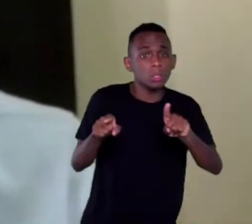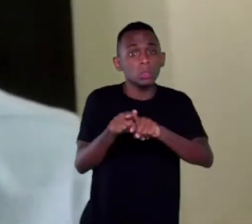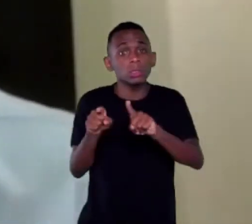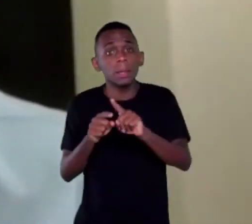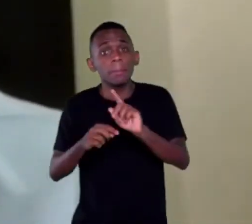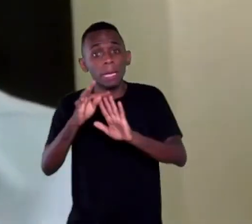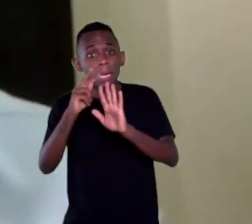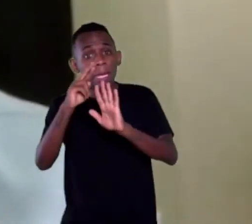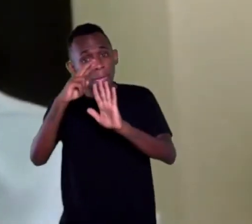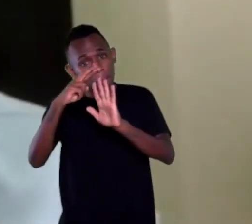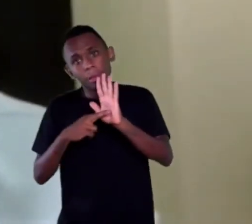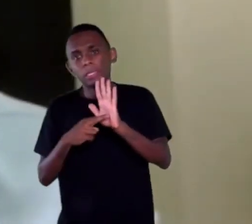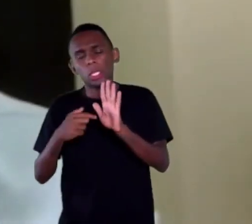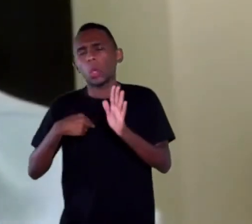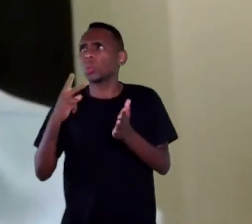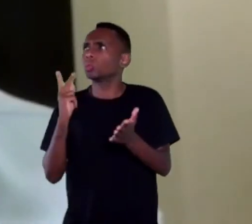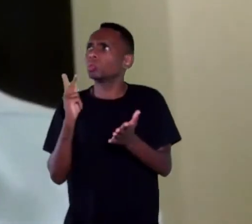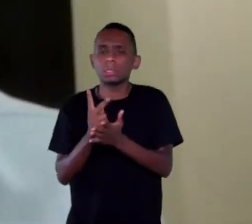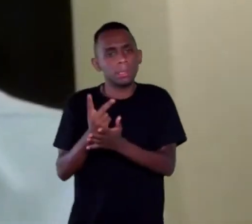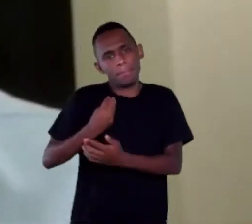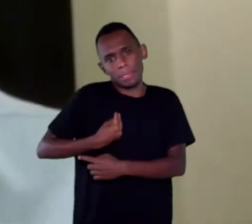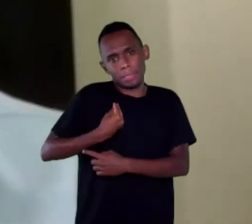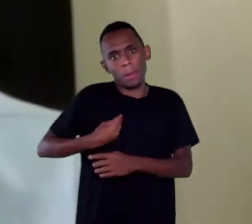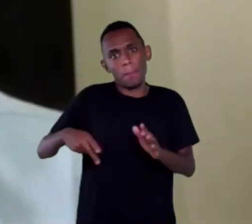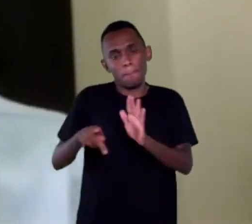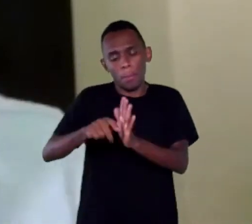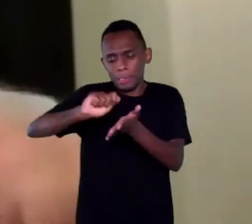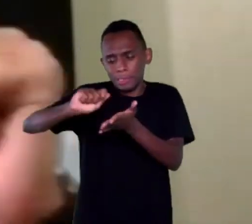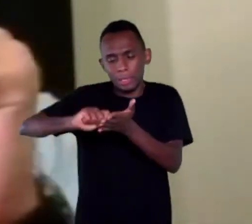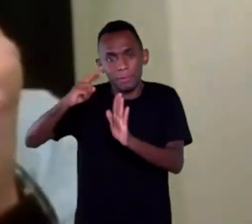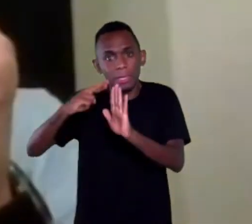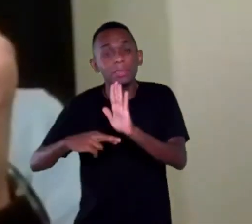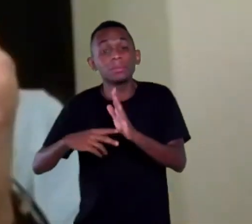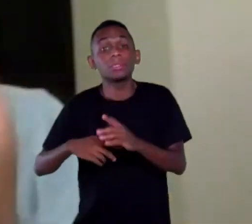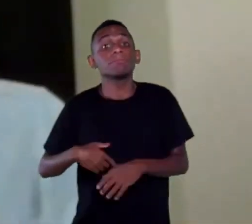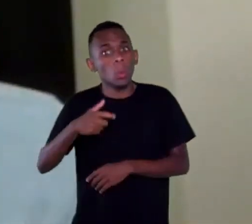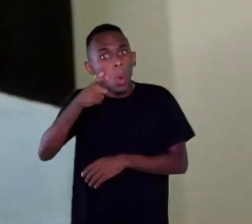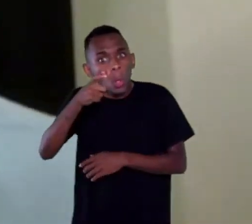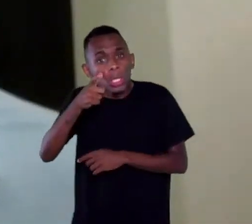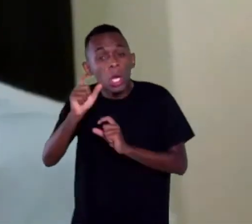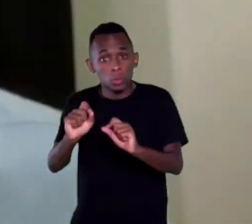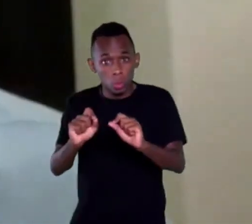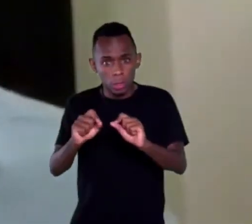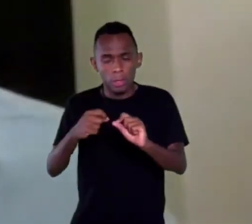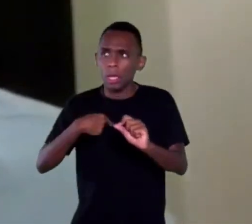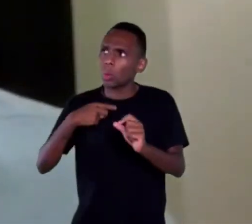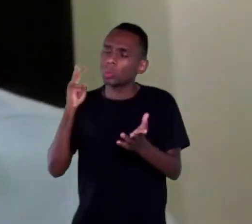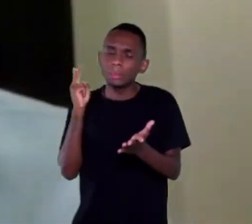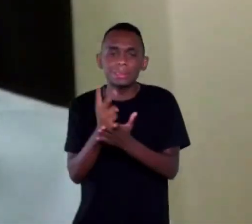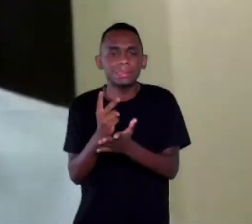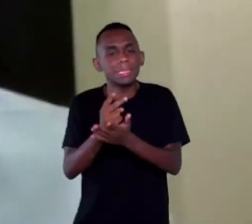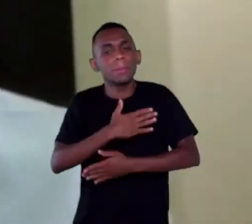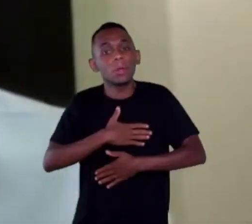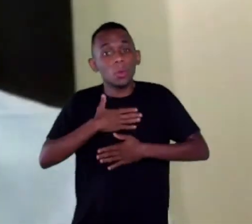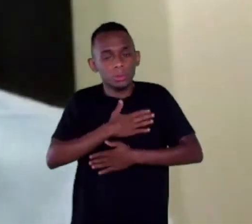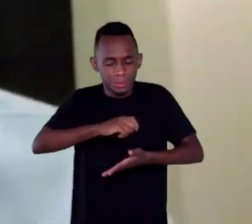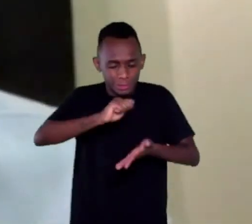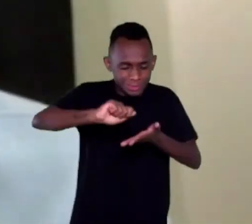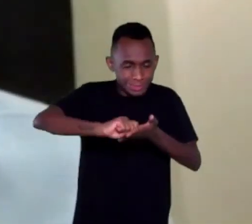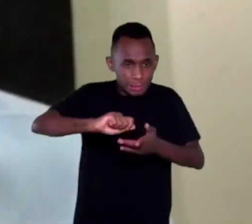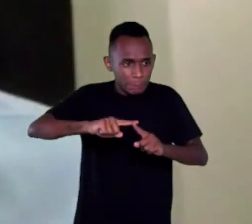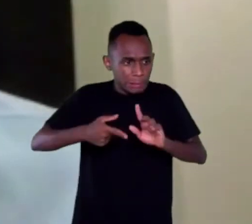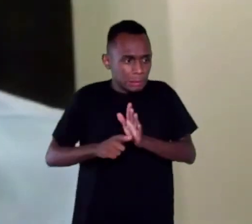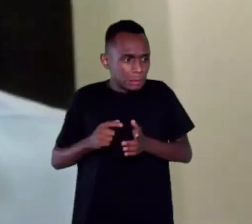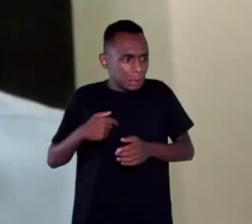sempre participava do de redação. Inclusive, uma curiosidade é que eu sempre gostei de escrever, mas eu sempre fui tímido,